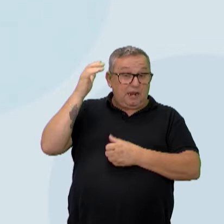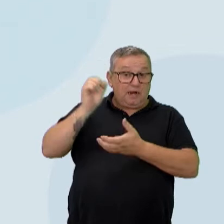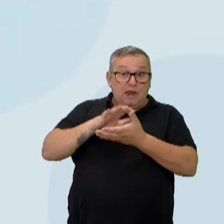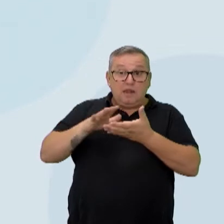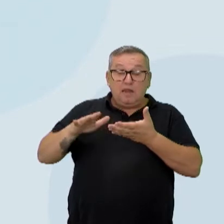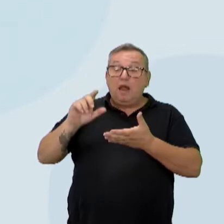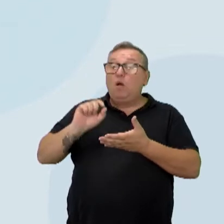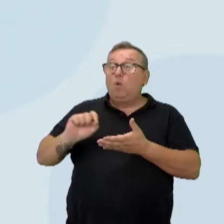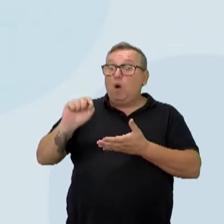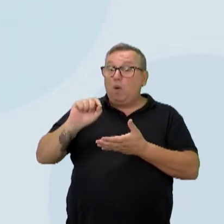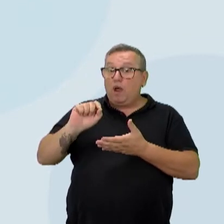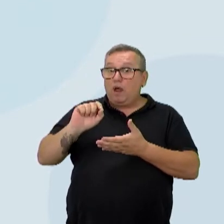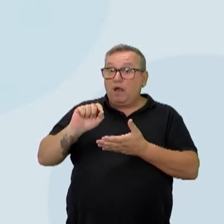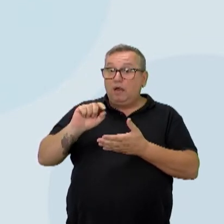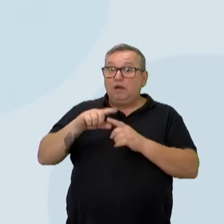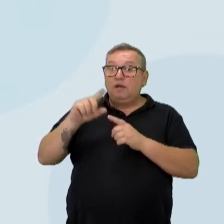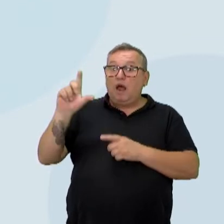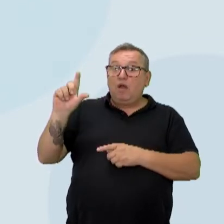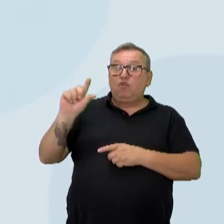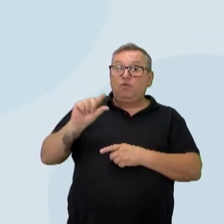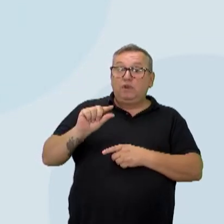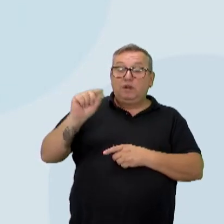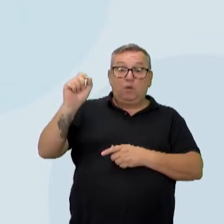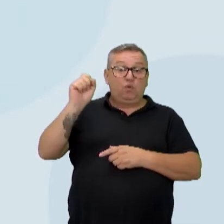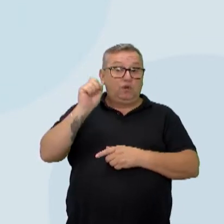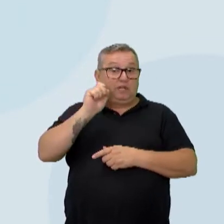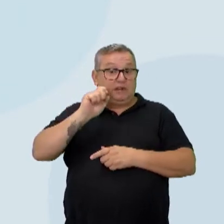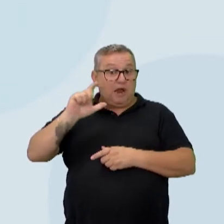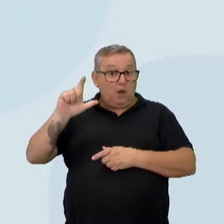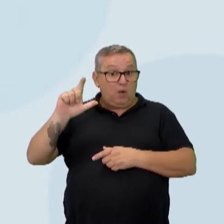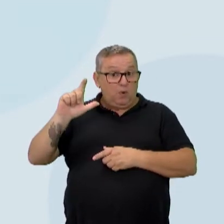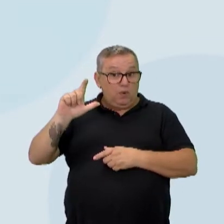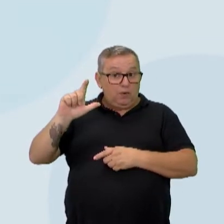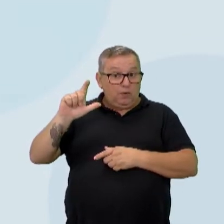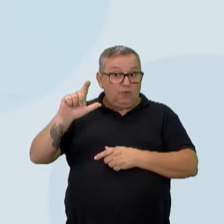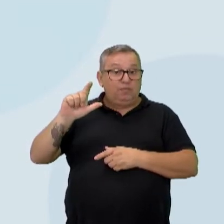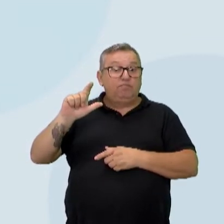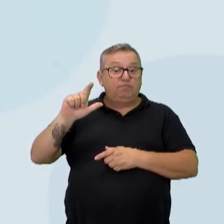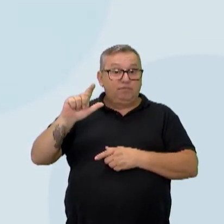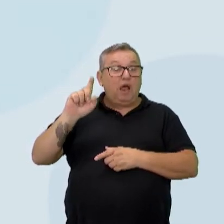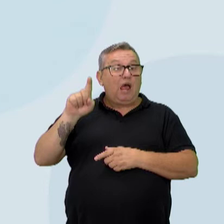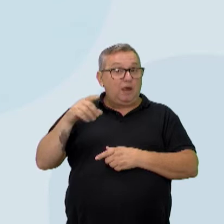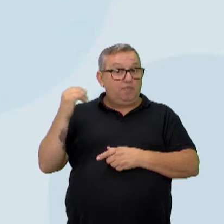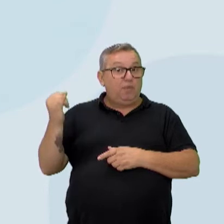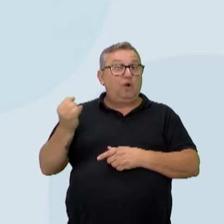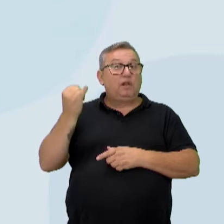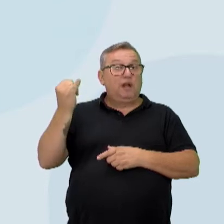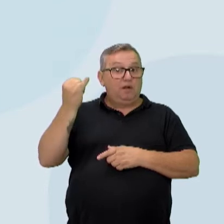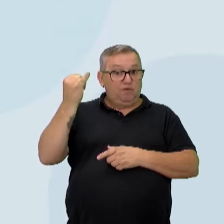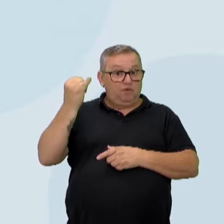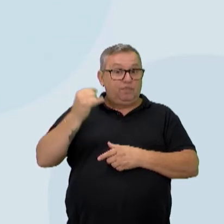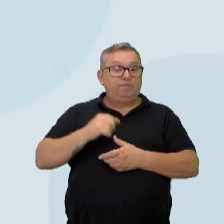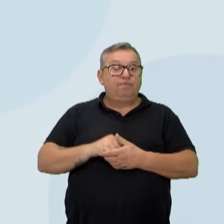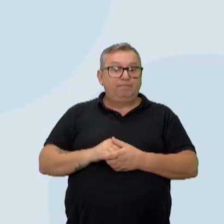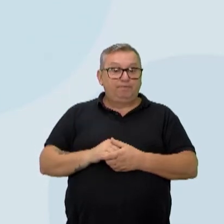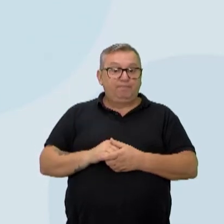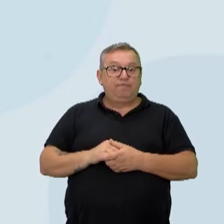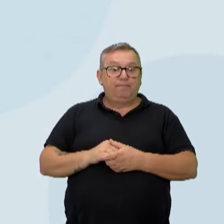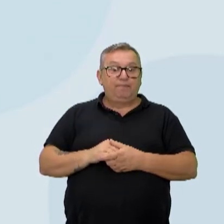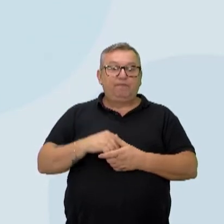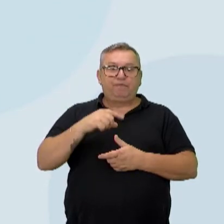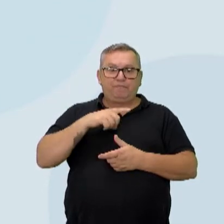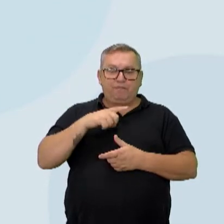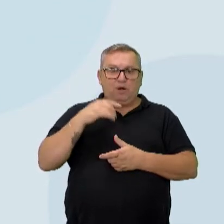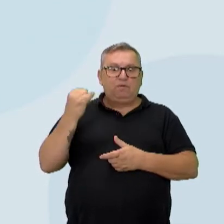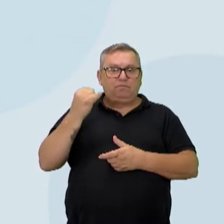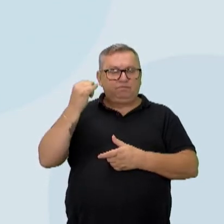a ideia? De que a redução do sal, nos alimentos é importante. Então, aqui já está a tese,